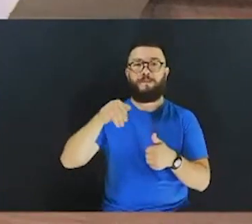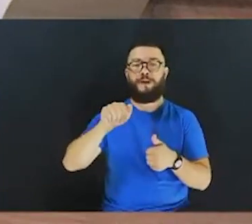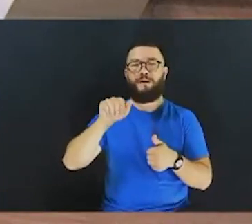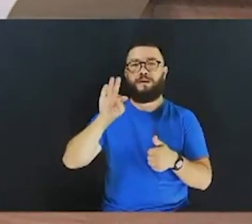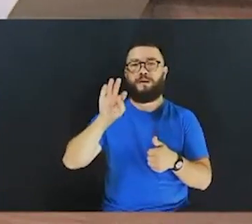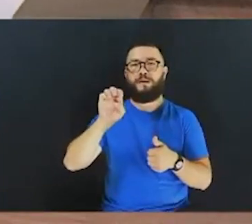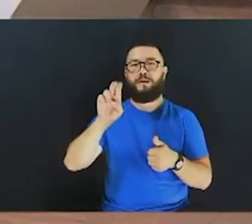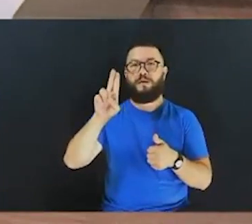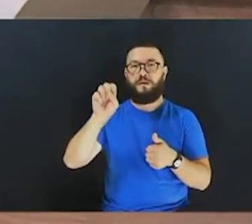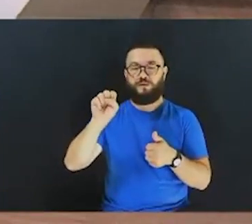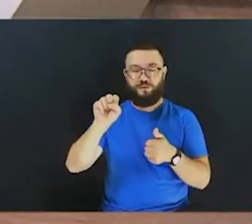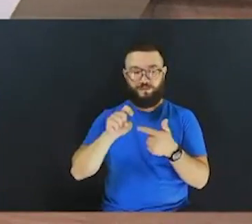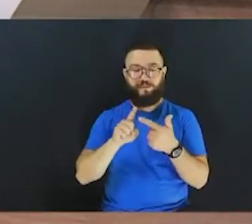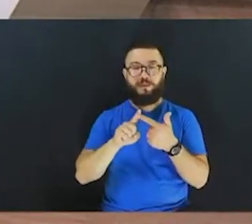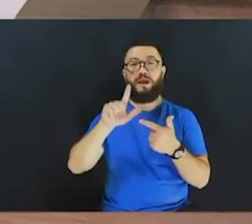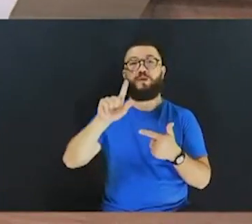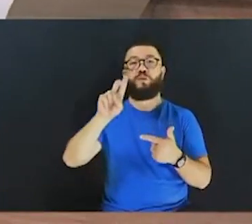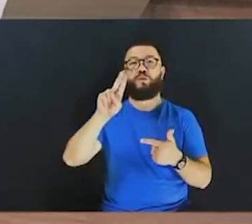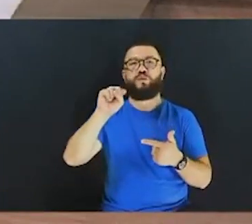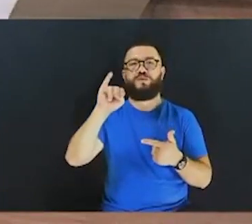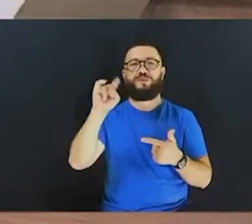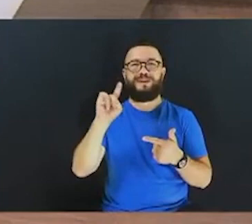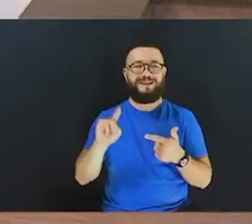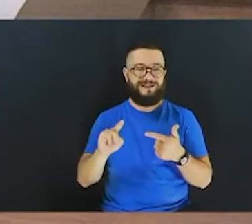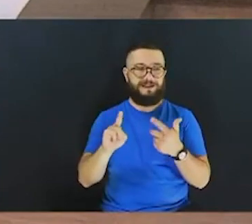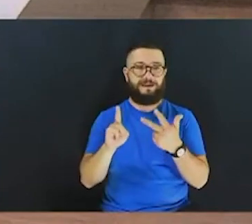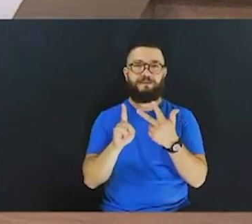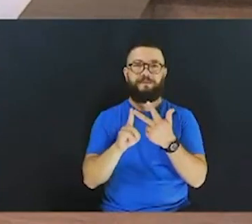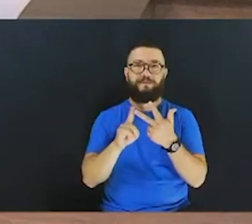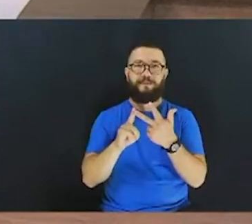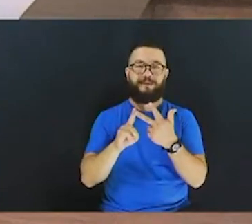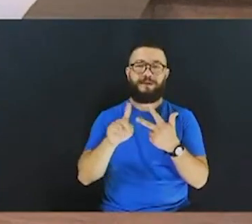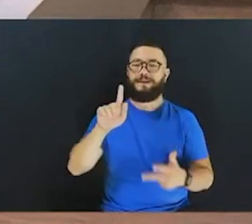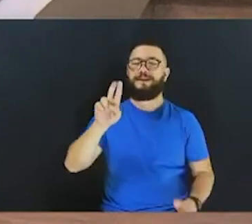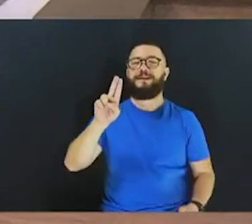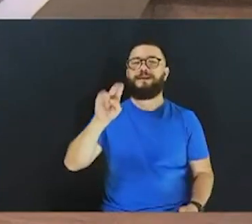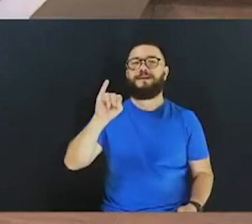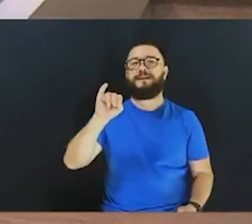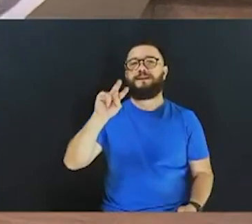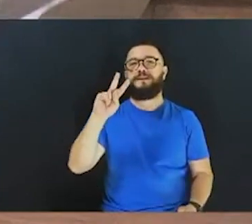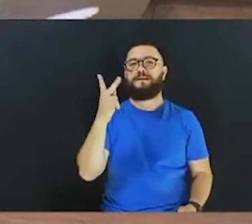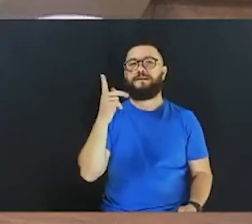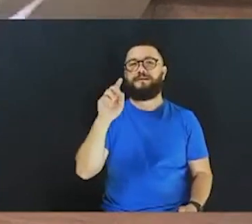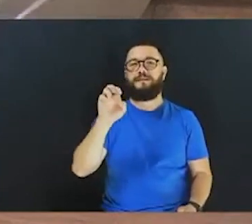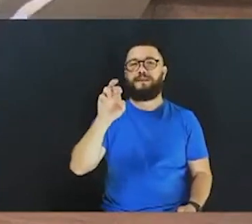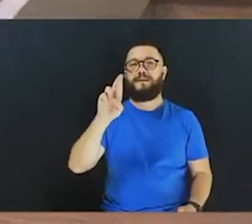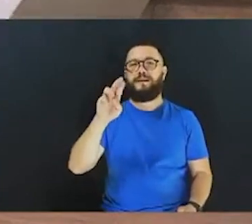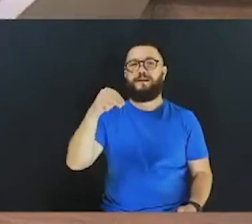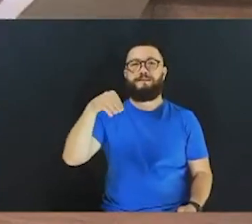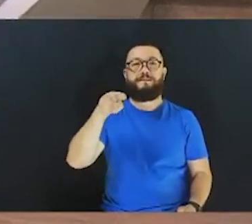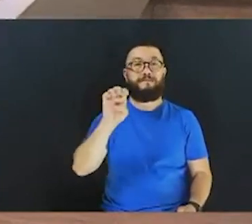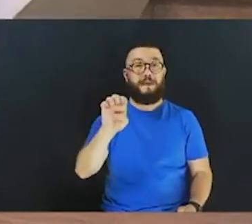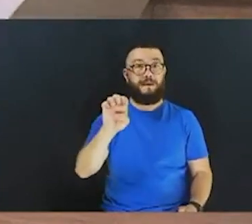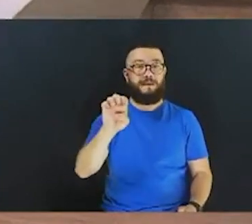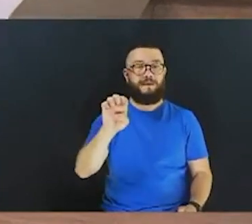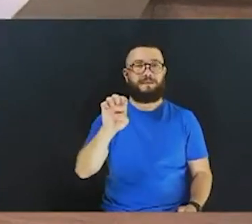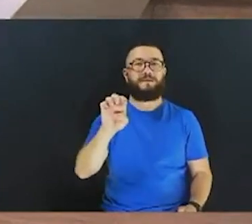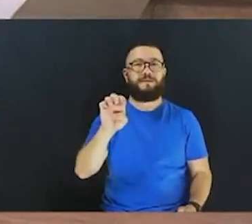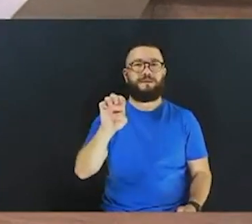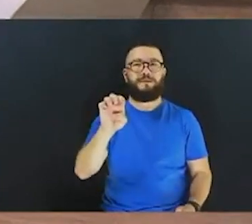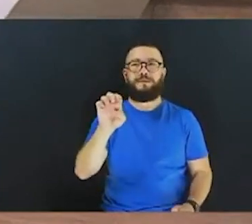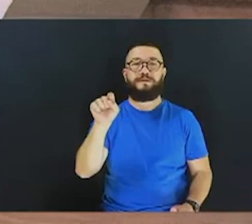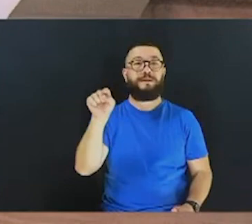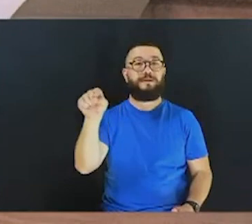da Knaut Zanlorenzi Advogados Associados, que vem nesta casa esta manhã